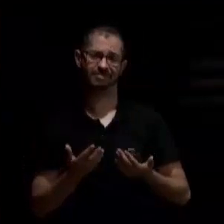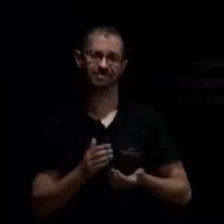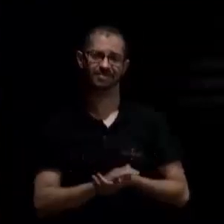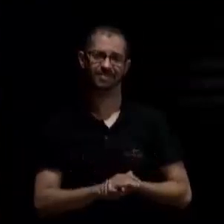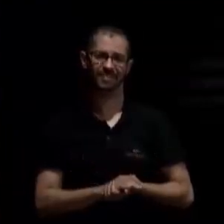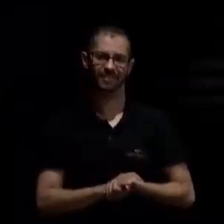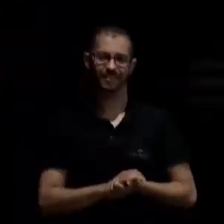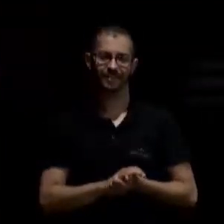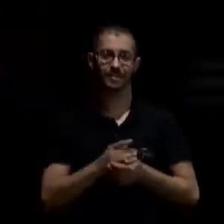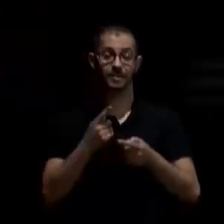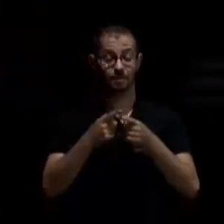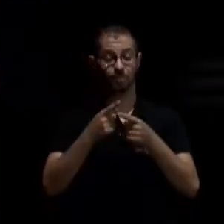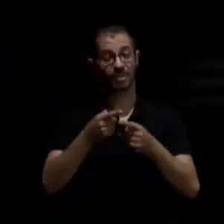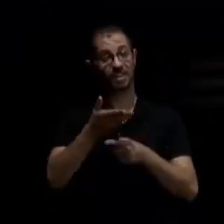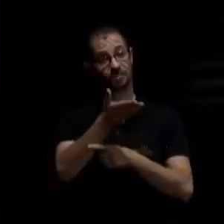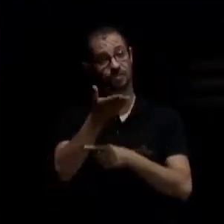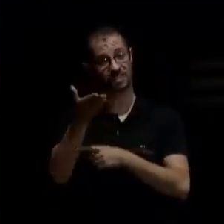Porque vocês serão